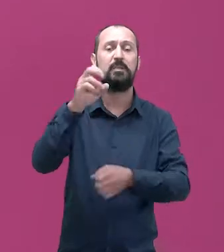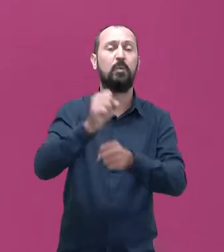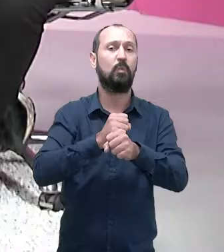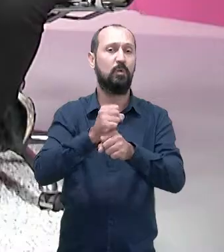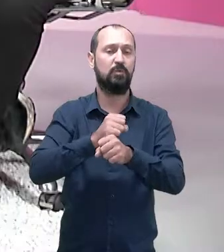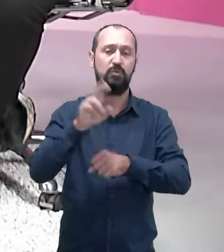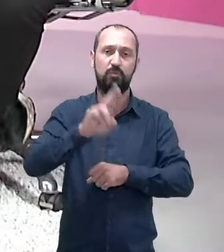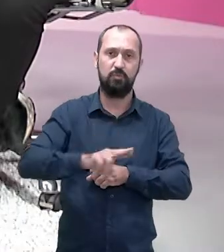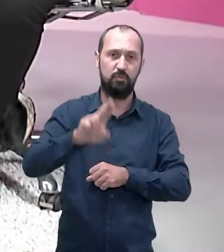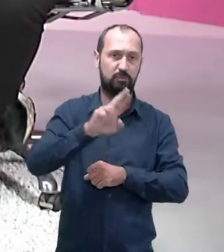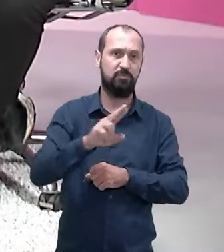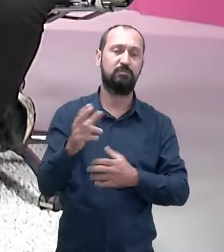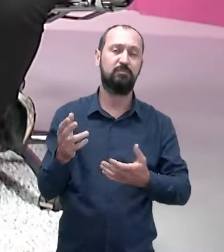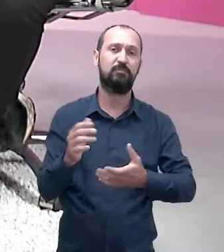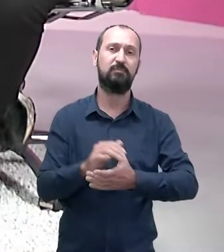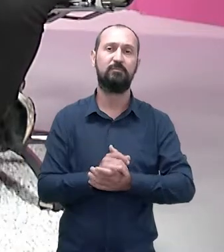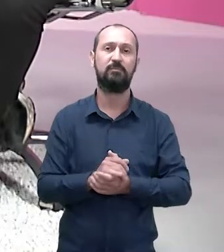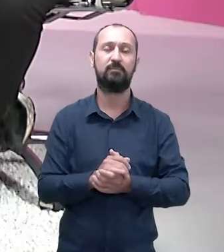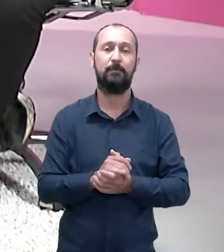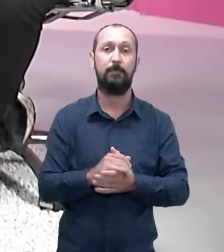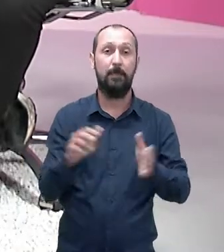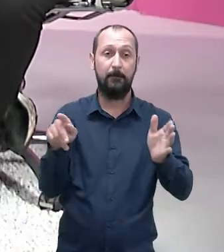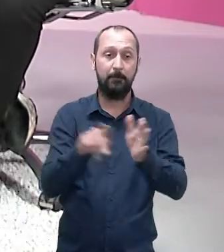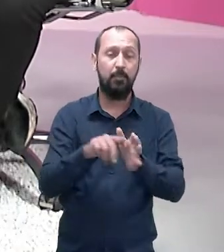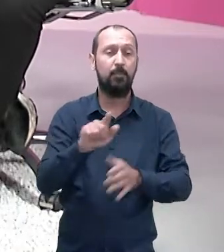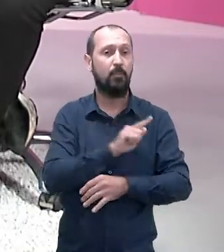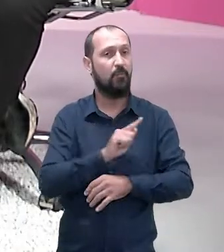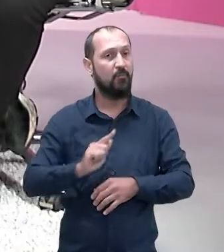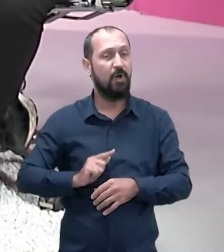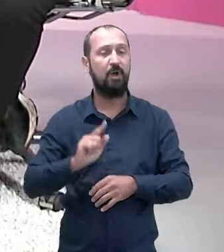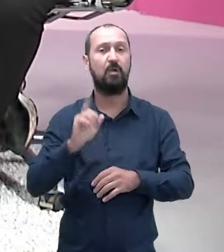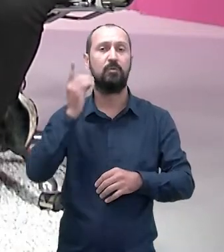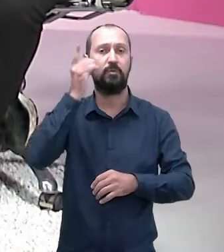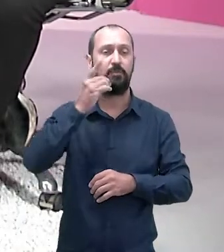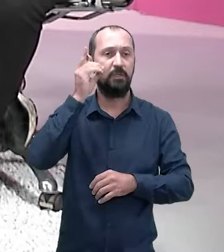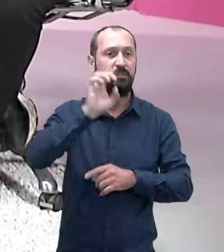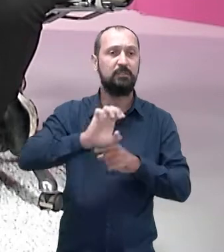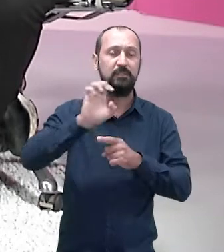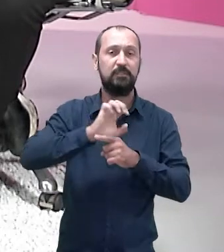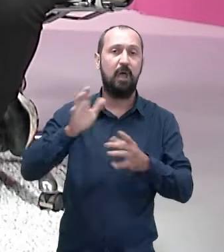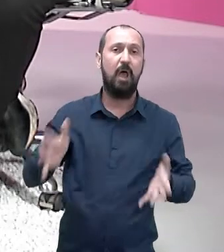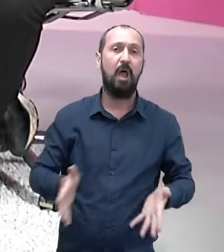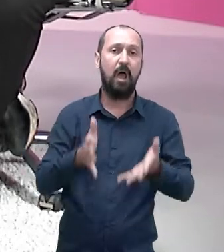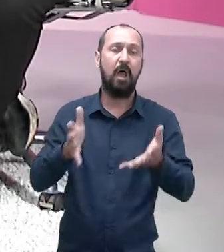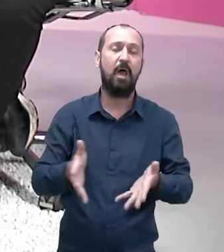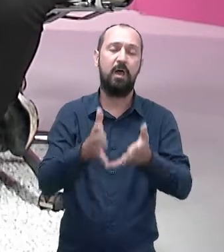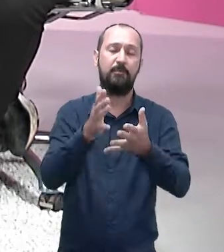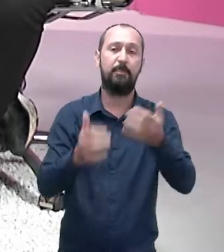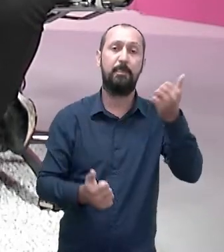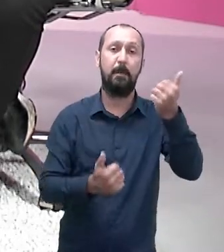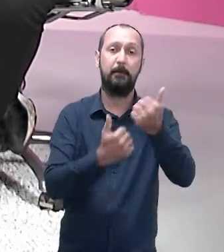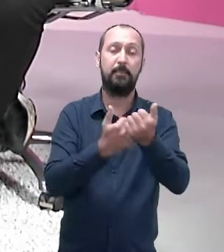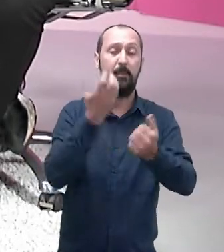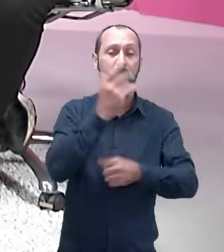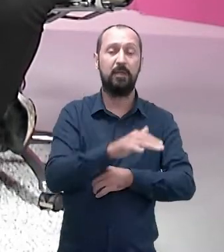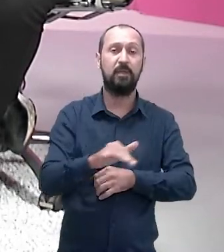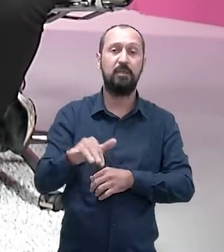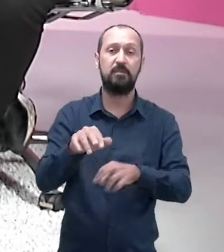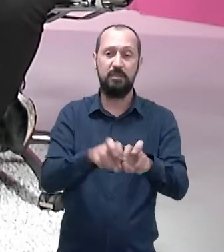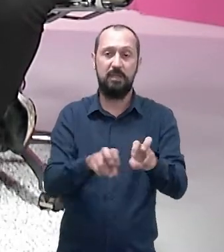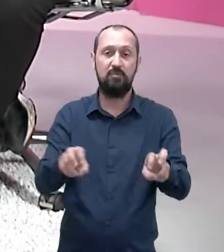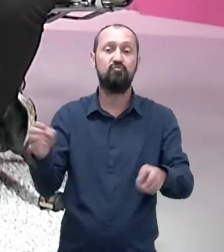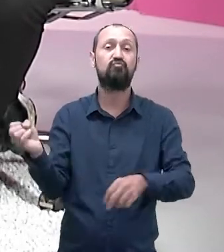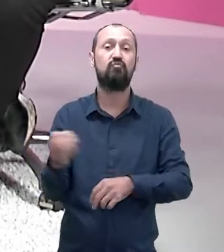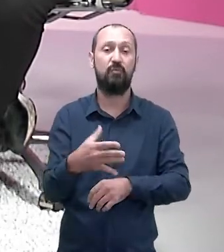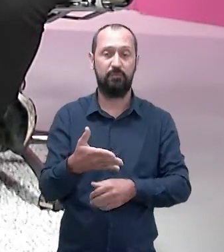máximo 5 anos de uso e que assim, né, o próprio governo, os próprios deputados estaduais dão incentivo para que as nossas